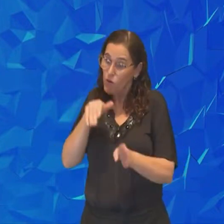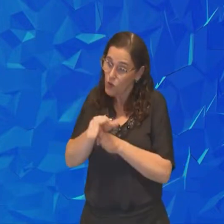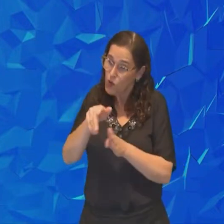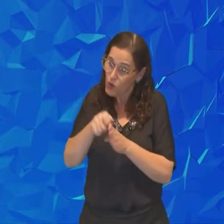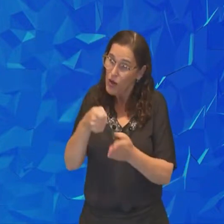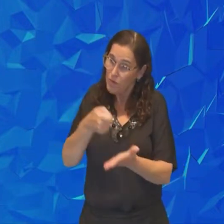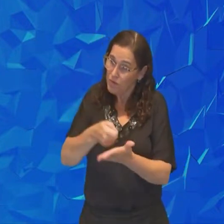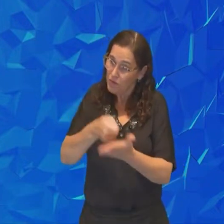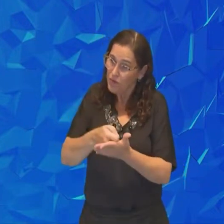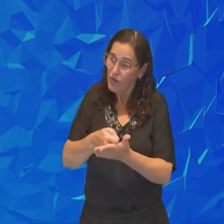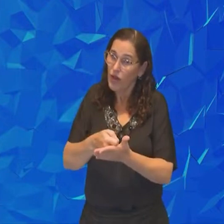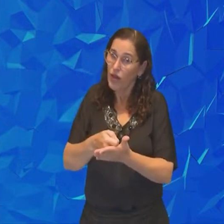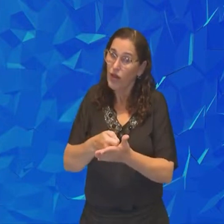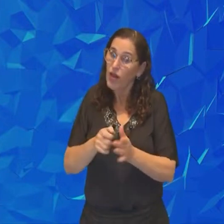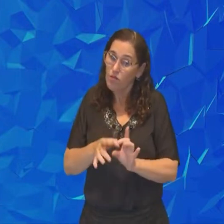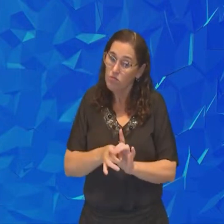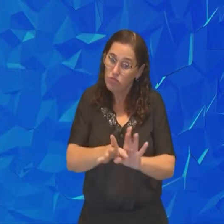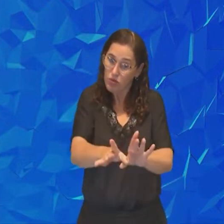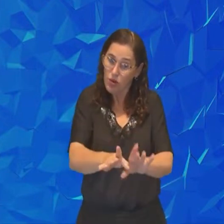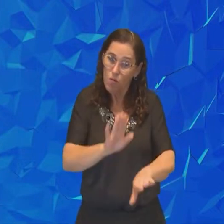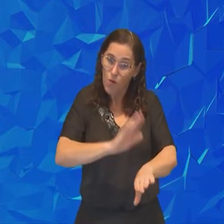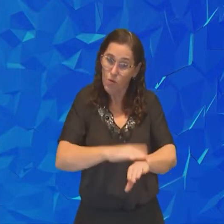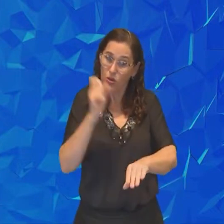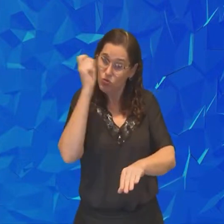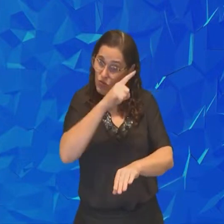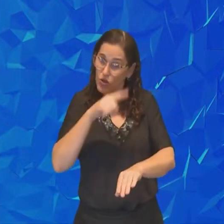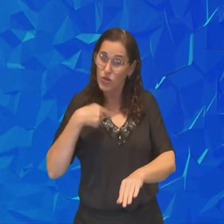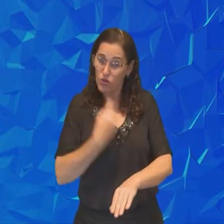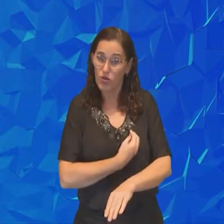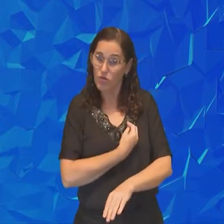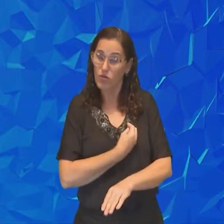permite atravessar por momentos difíceis em nossa vida.